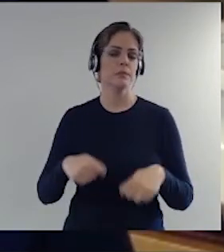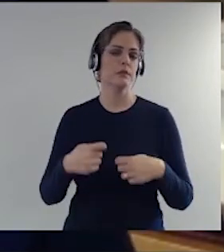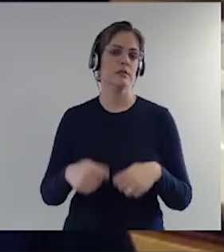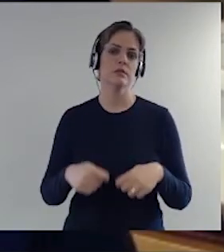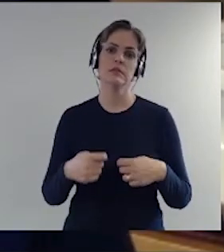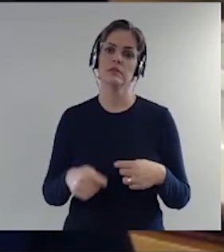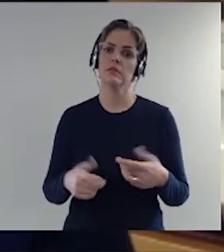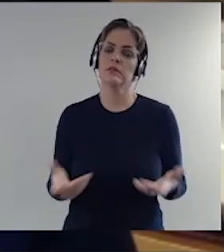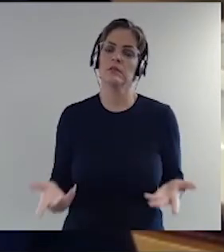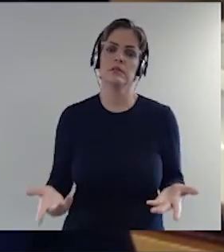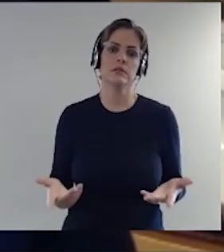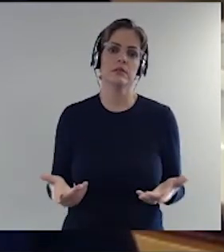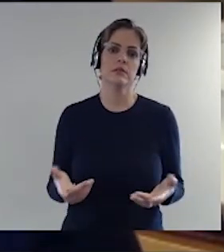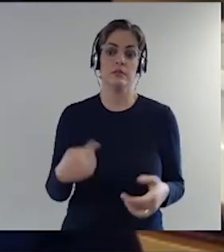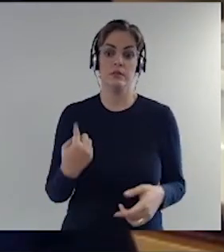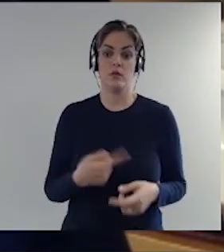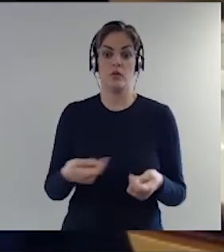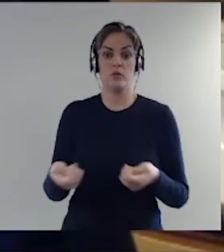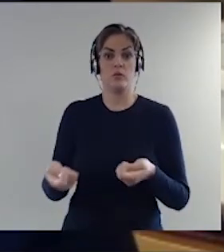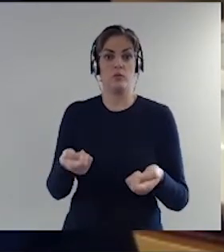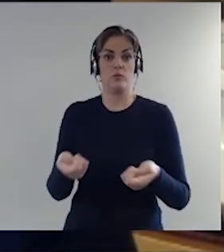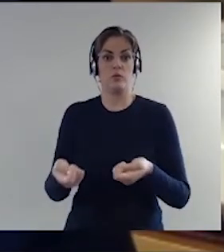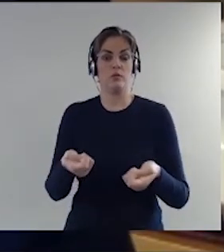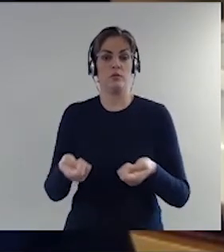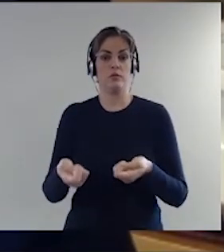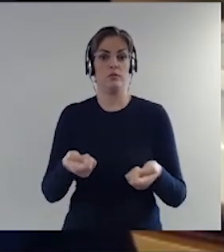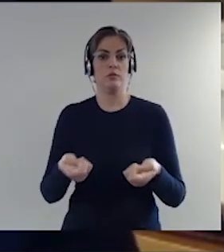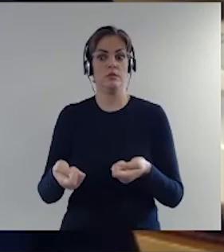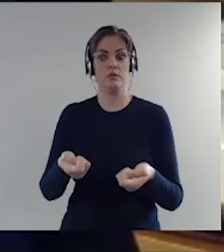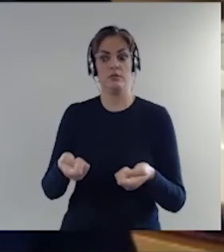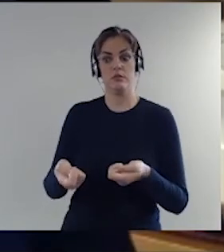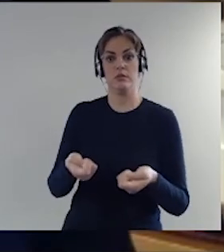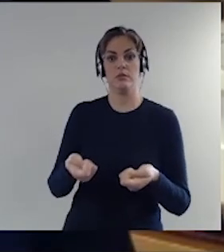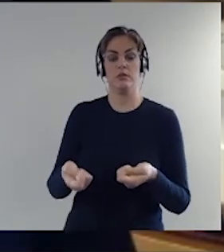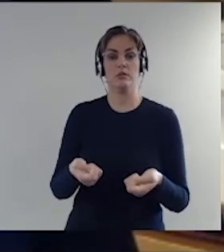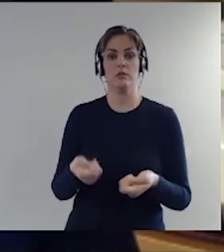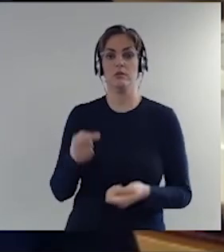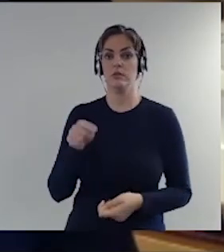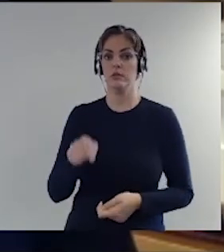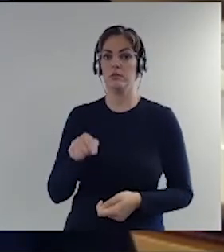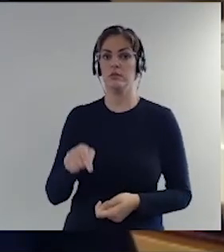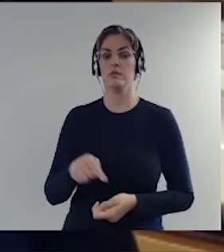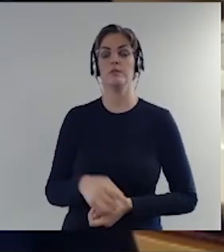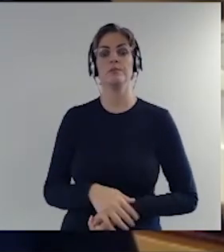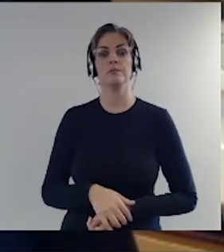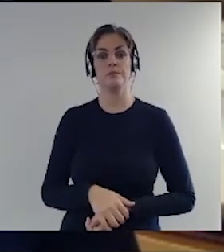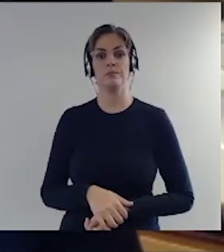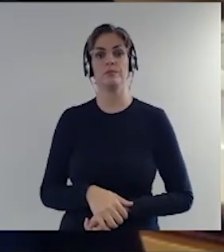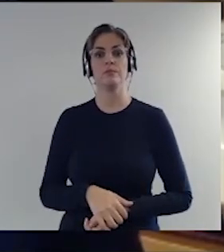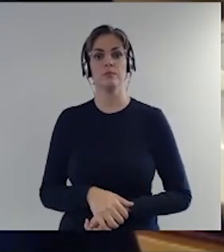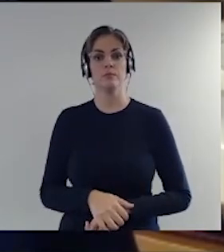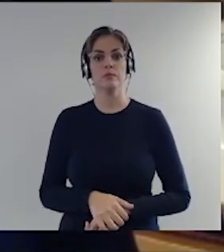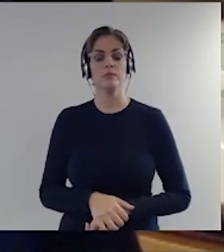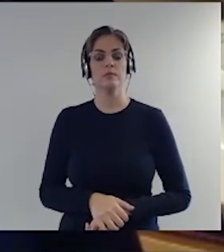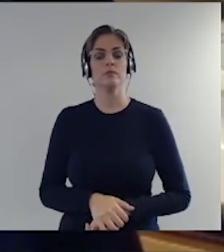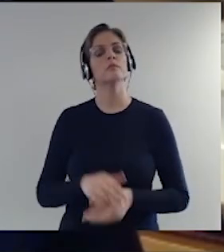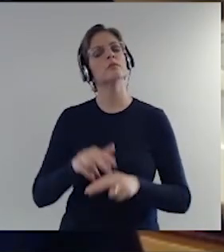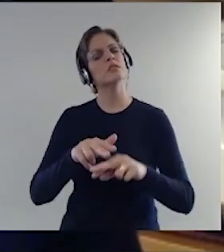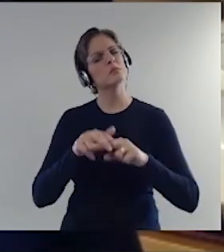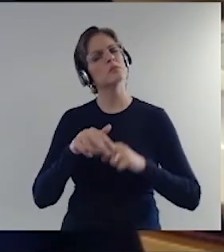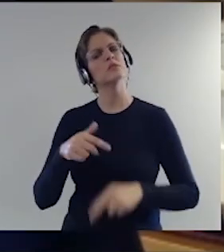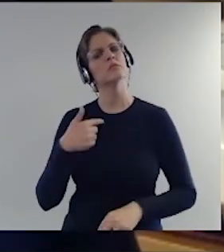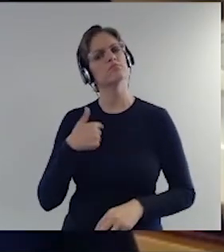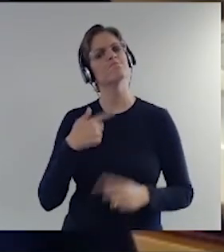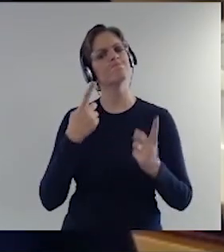ser mantida sob o nosso controle. E esse controle, então, é o que eu incito a cada um de